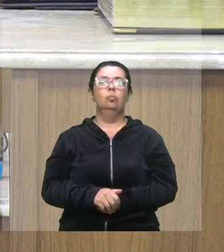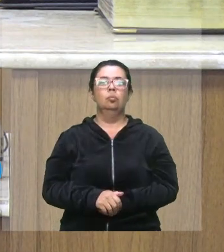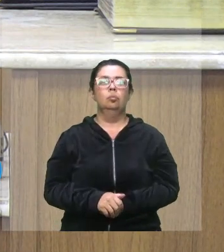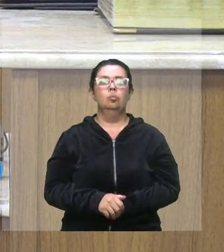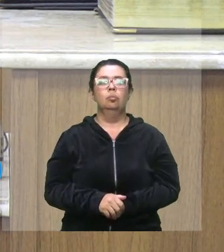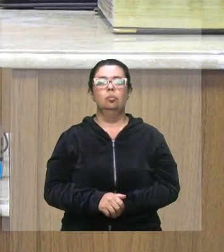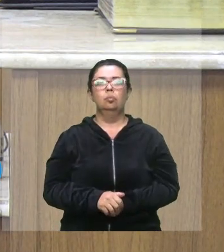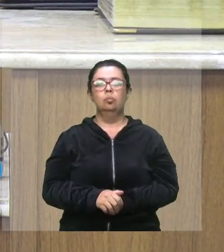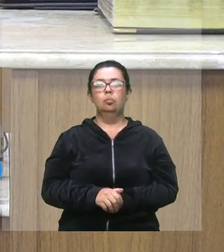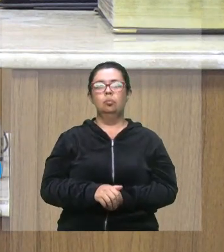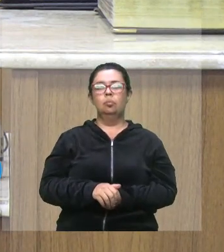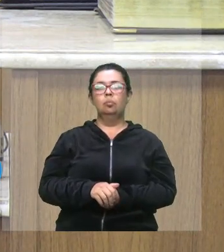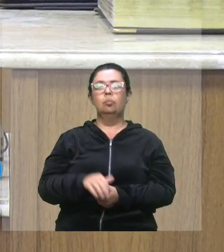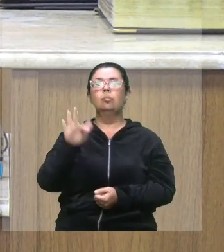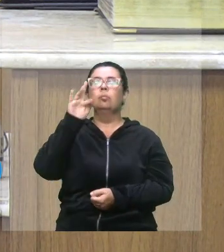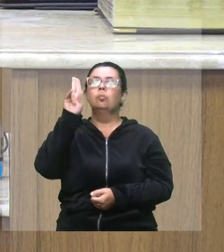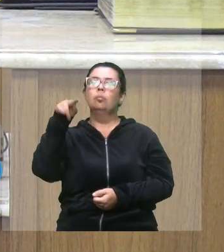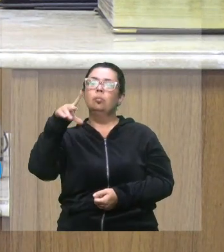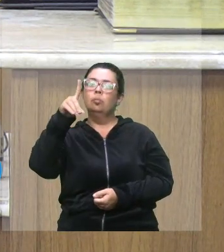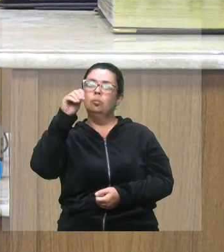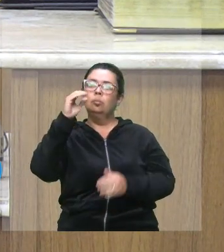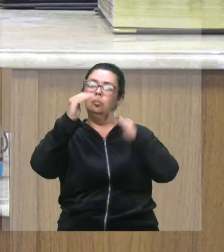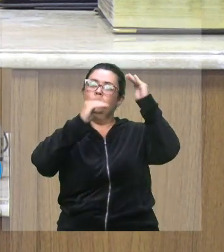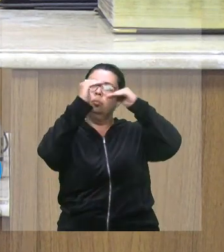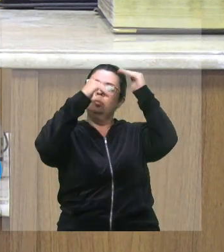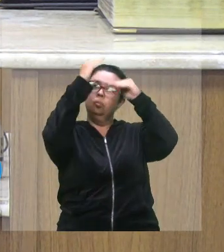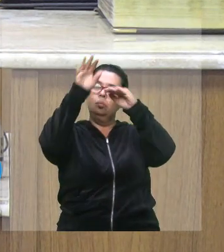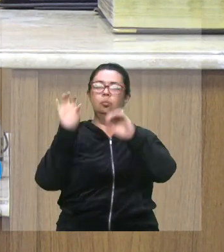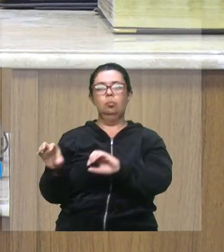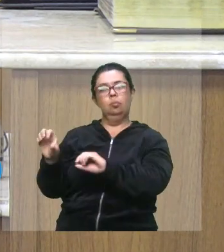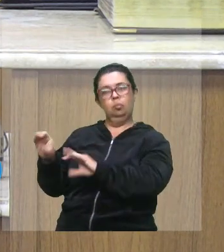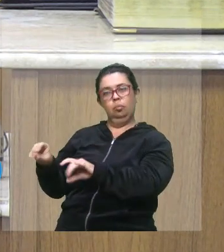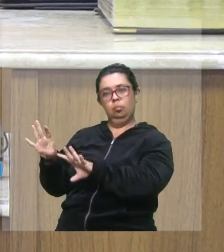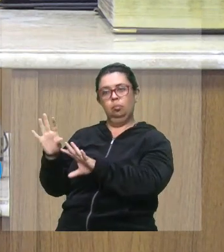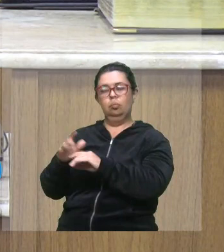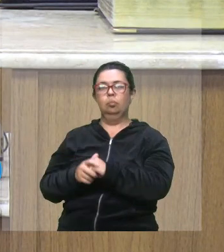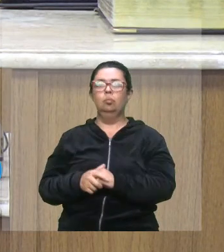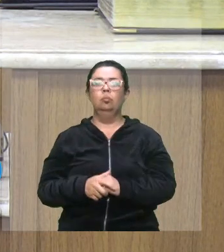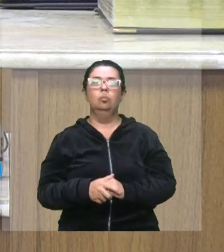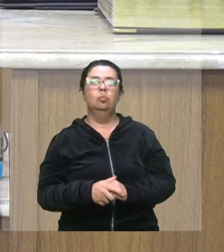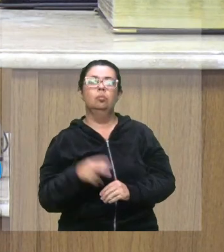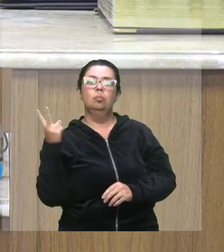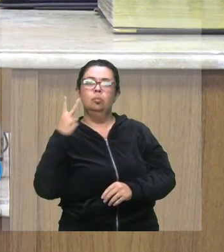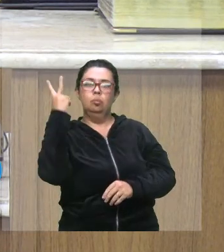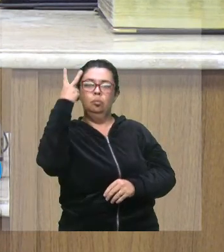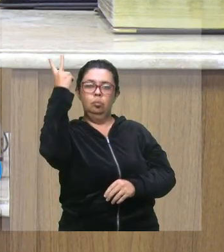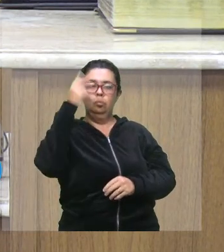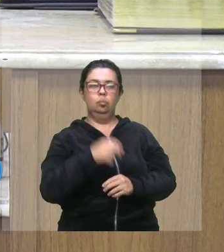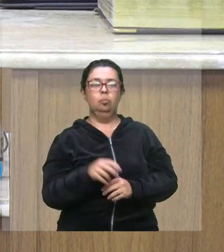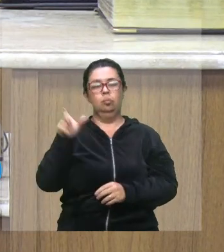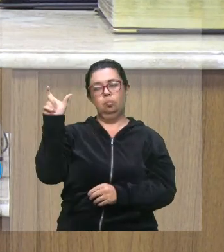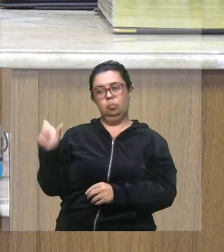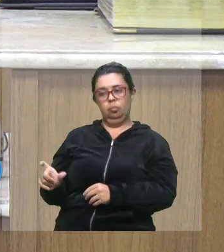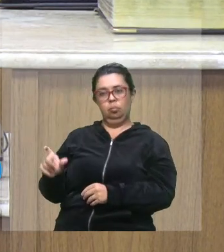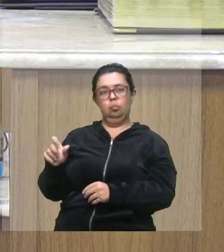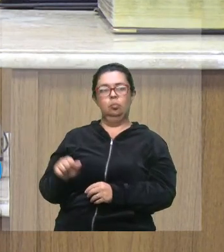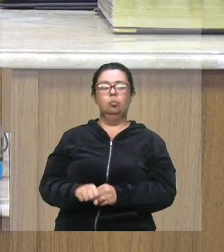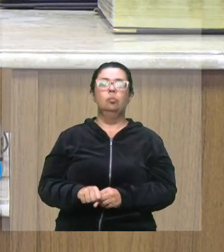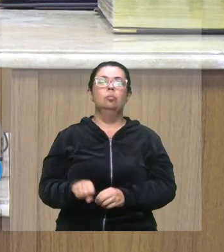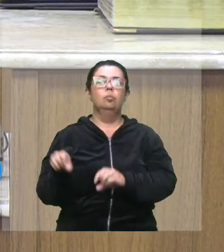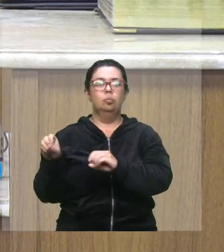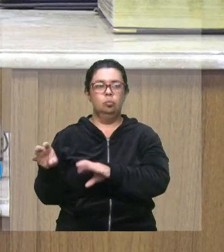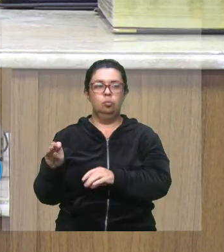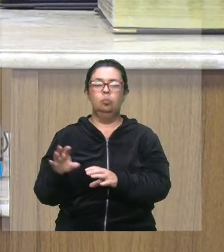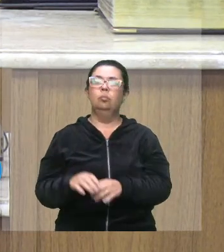do Fundo de Manutenção e Desenvolvimento da Educação Básica e de Valorização dos Profissionais da Educação, Conselho